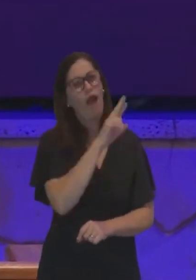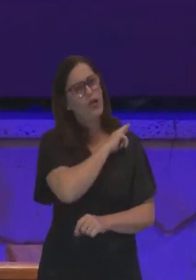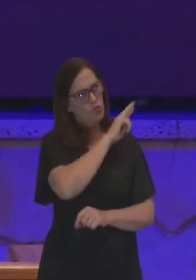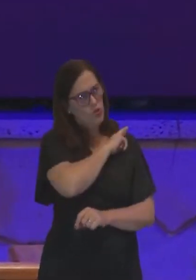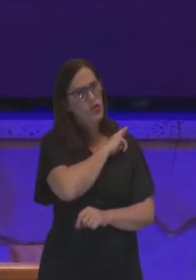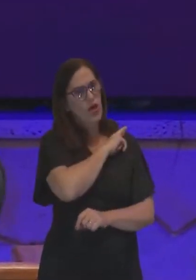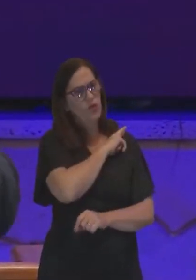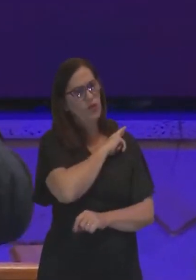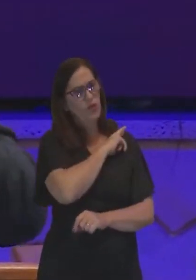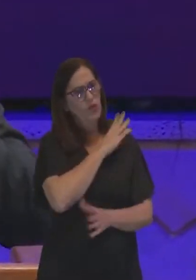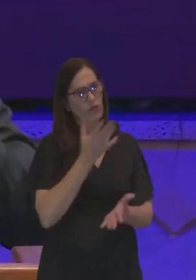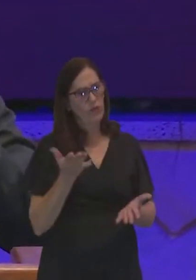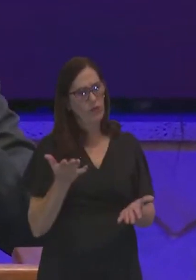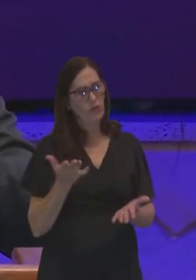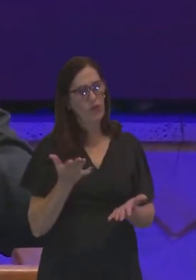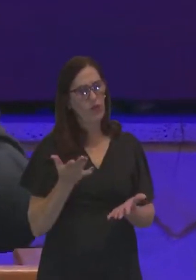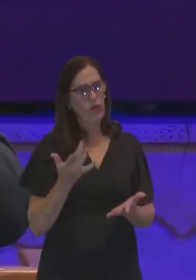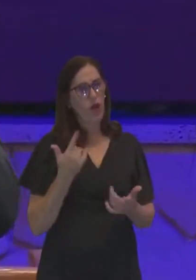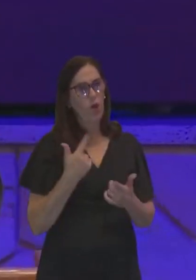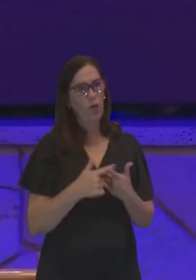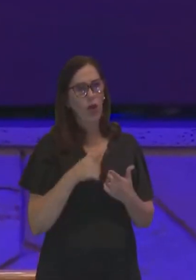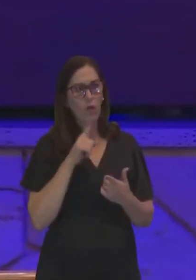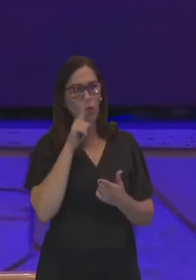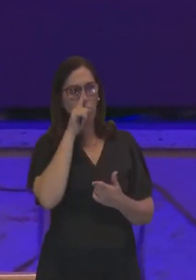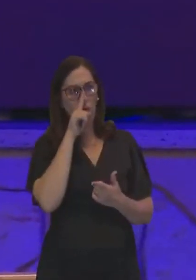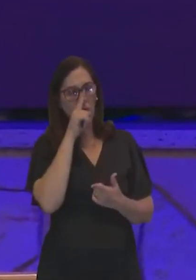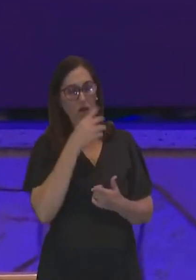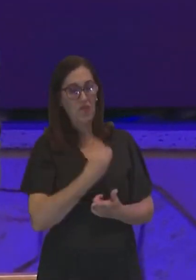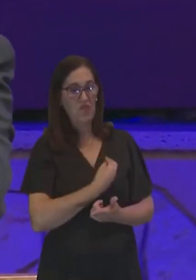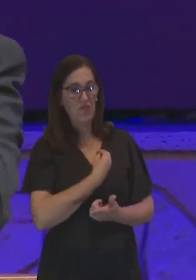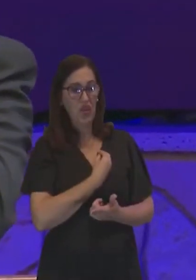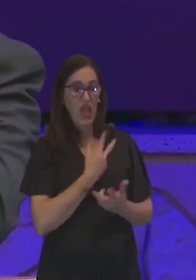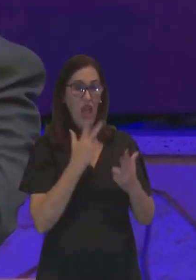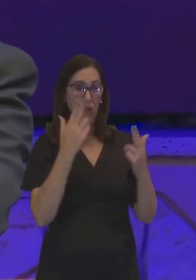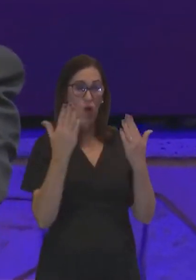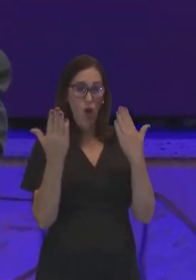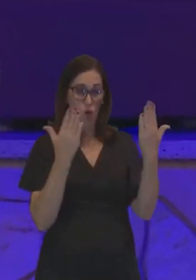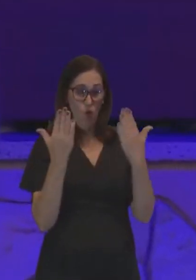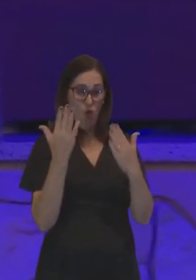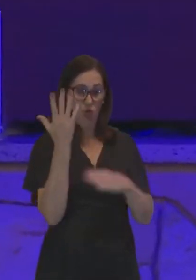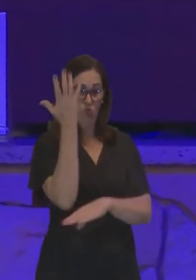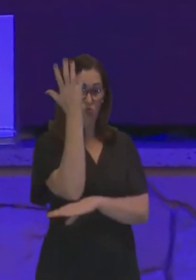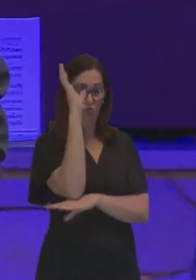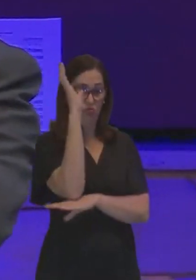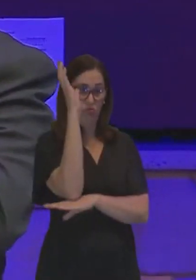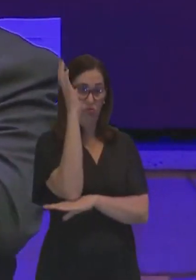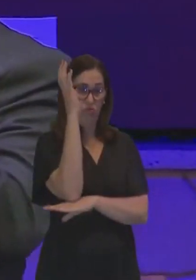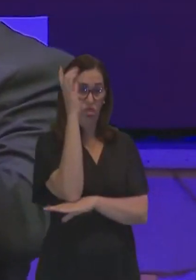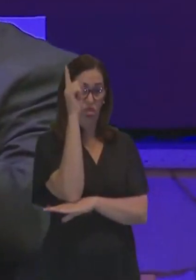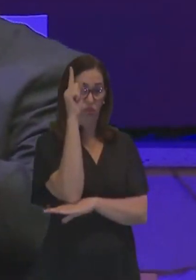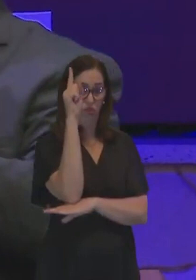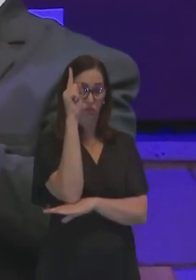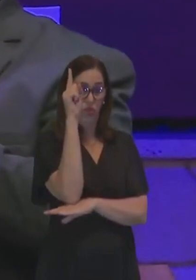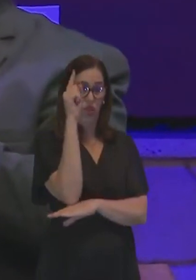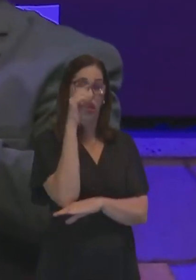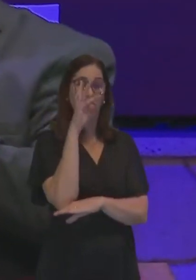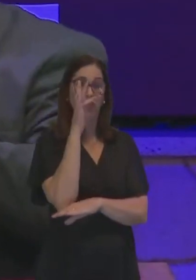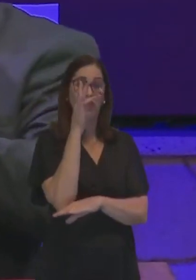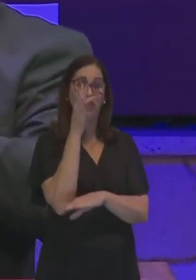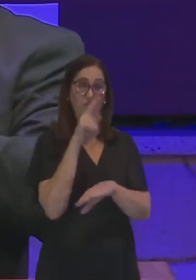senão corremos o risco de sobrevivermos como esta haste que está aqui, os irmãos podem ver, está verdinha